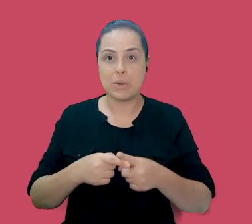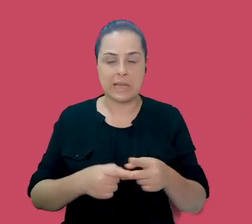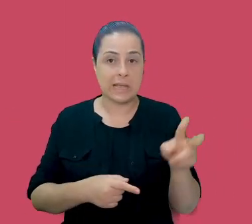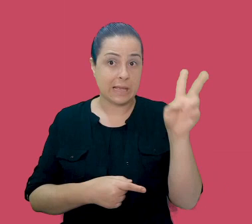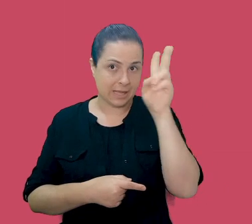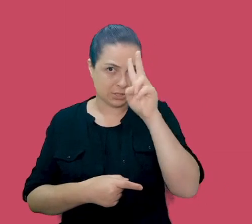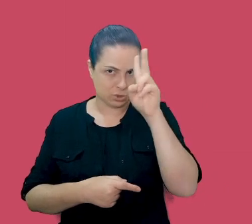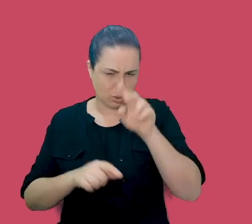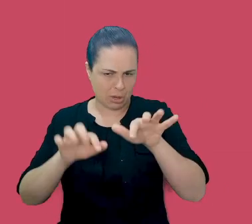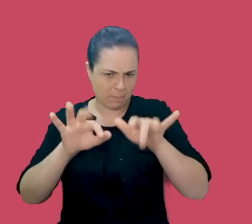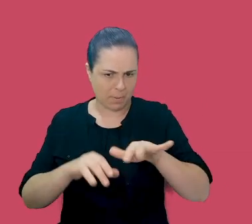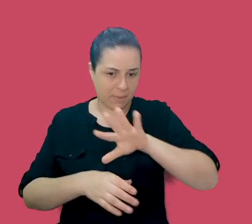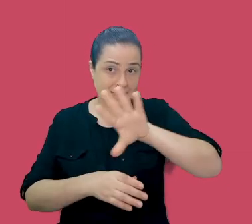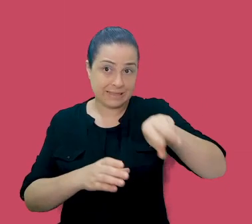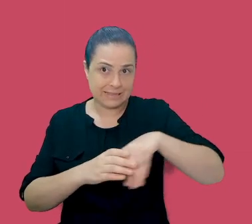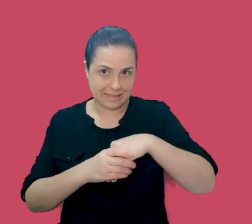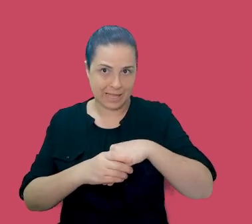menos